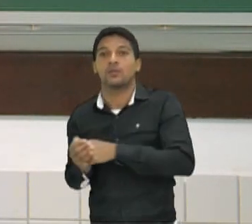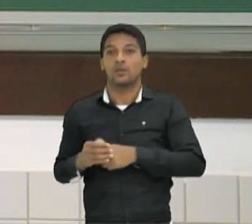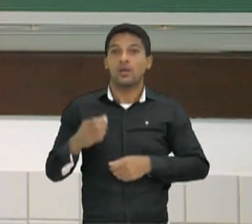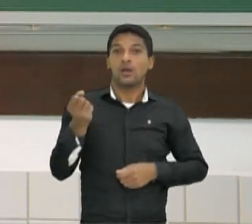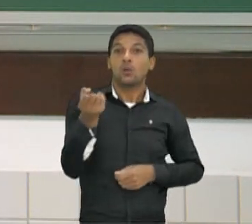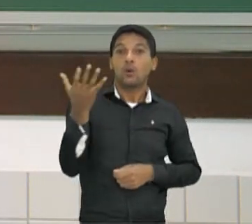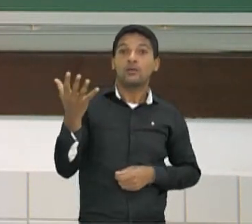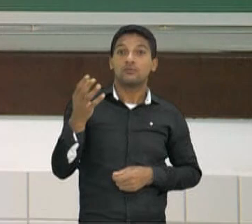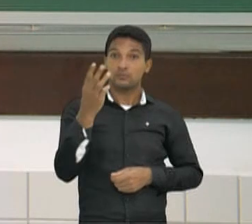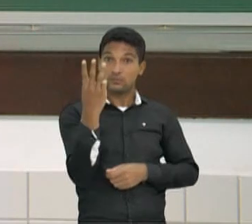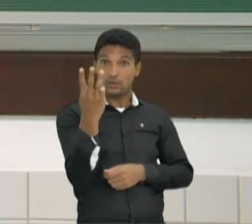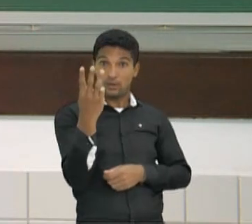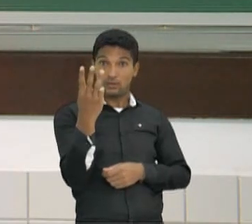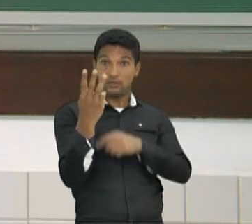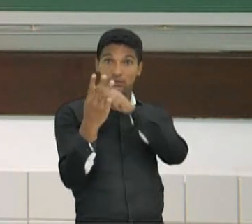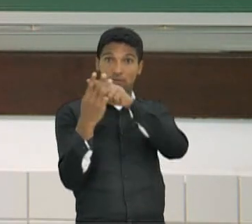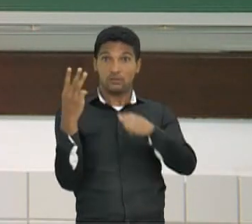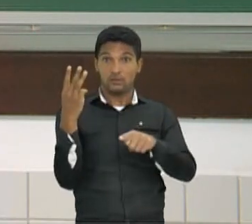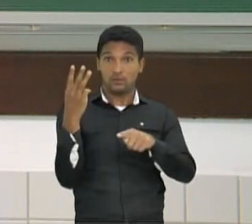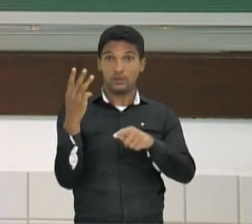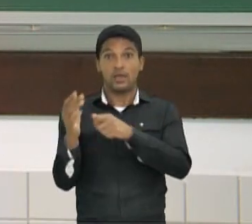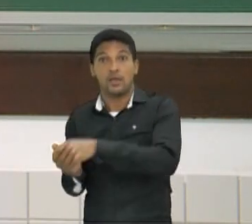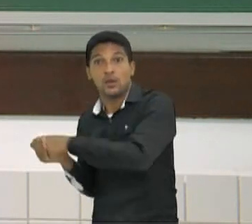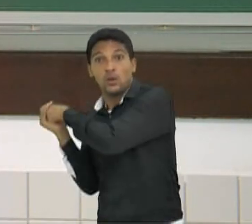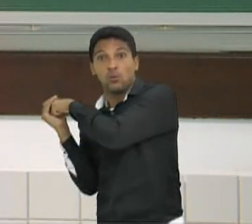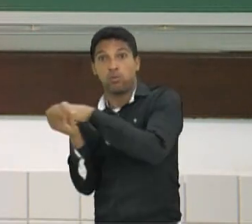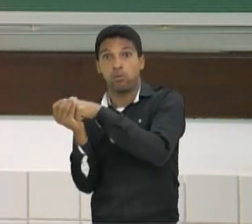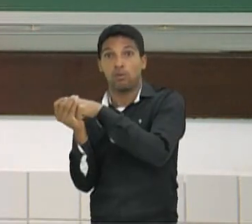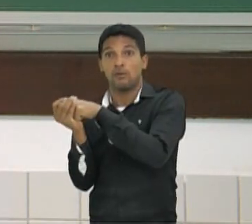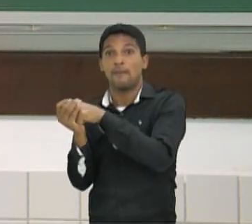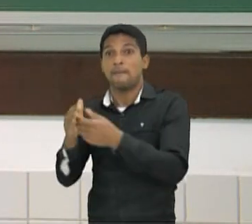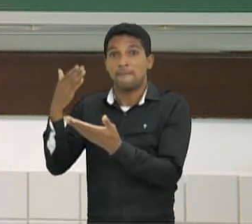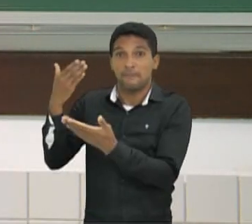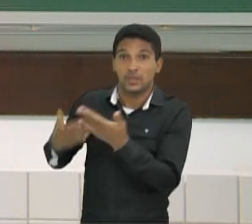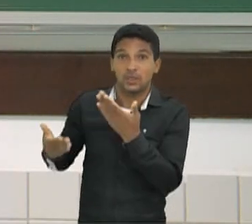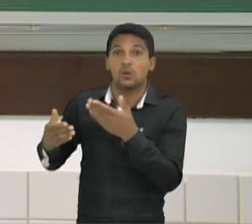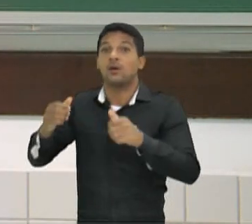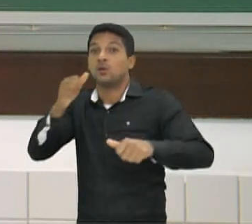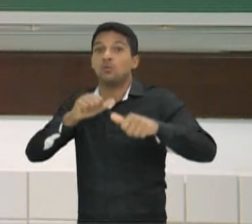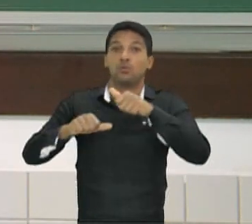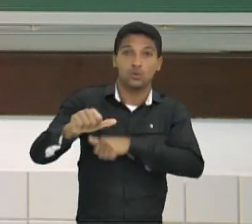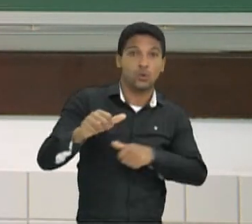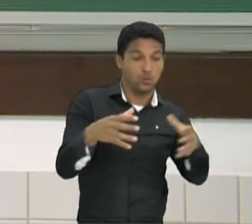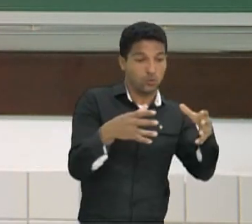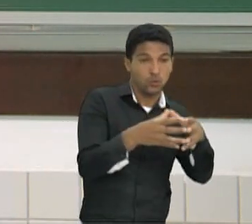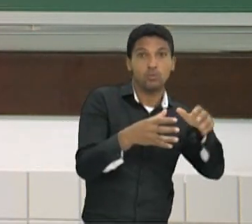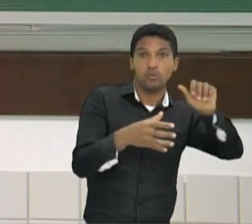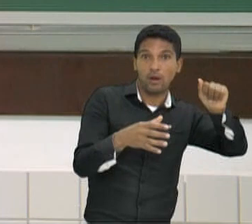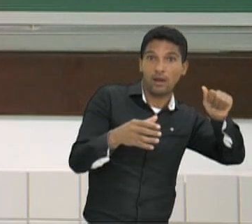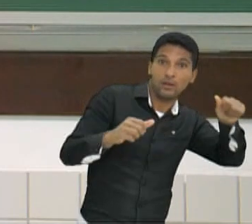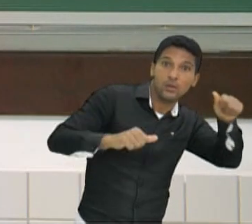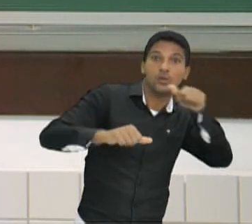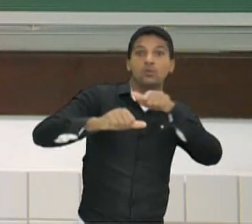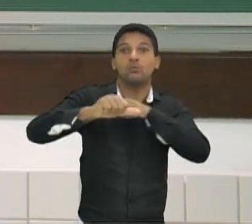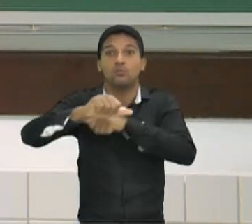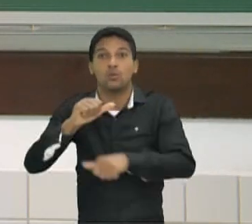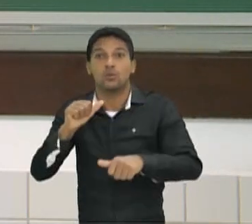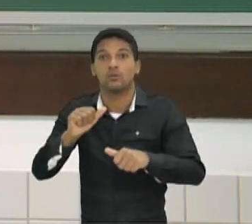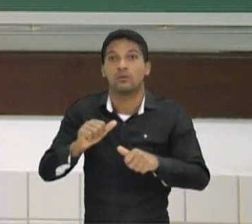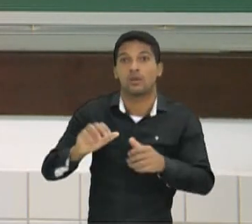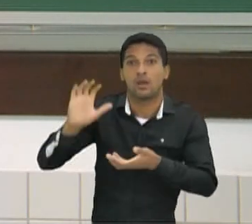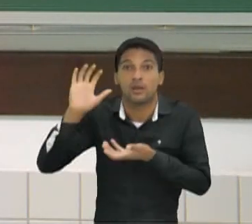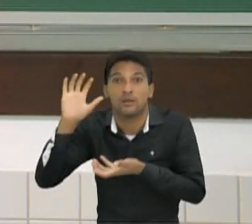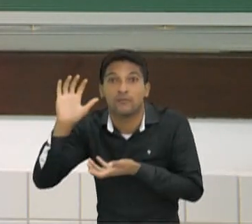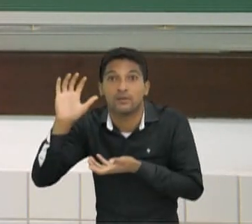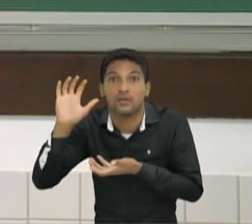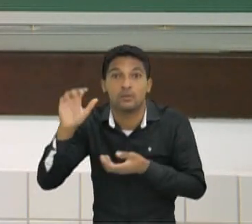equipe a equipe B, que estava na defesa, passa a atacar. E a equipe A, que estava no ataque, passa a defender. Então, são 3